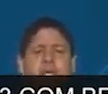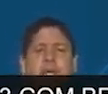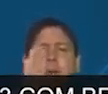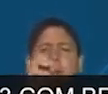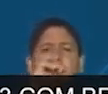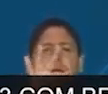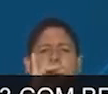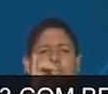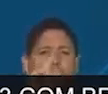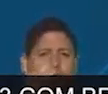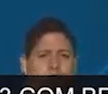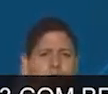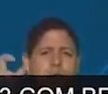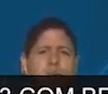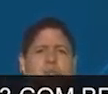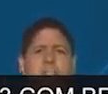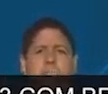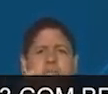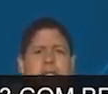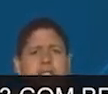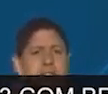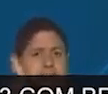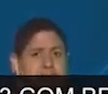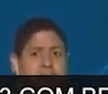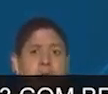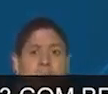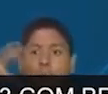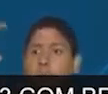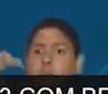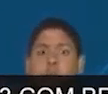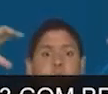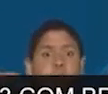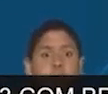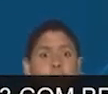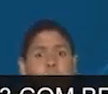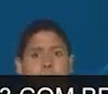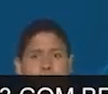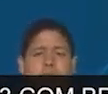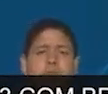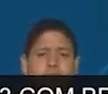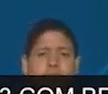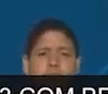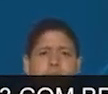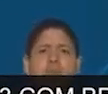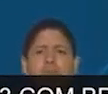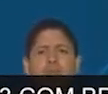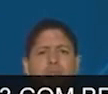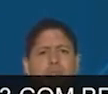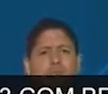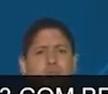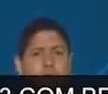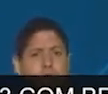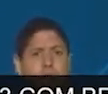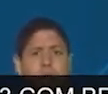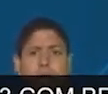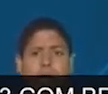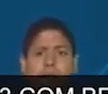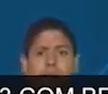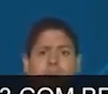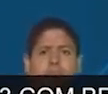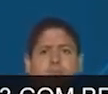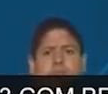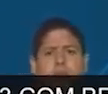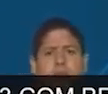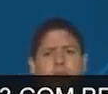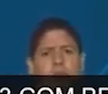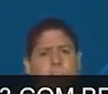equivalente a 600 litros de água por metro cúbico. Segundo o governo do estado, o índice pluviométrico chegou a